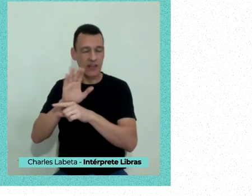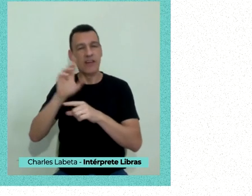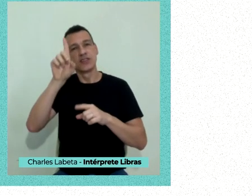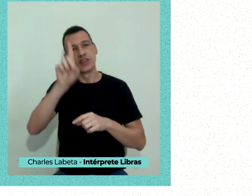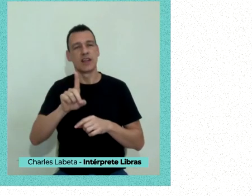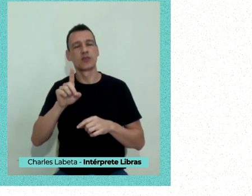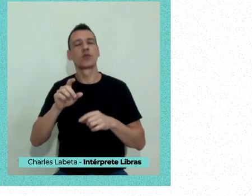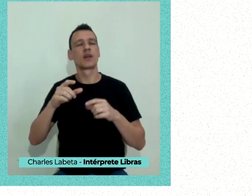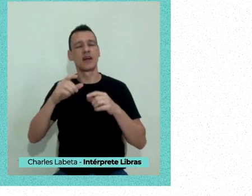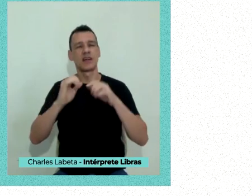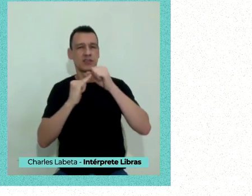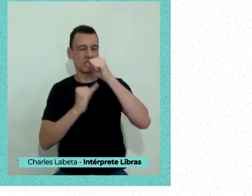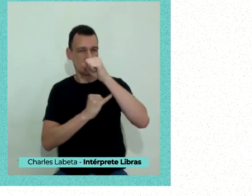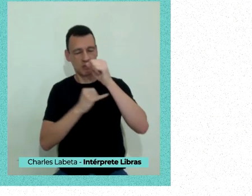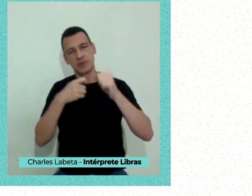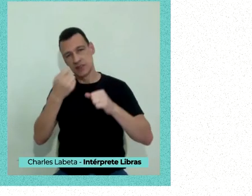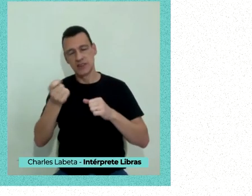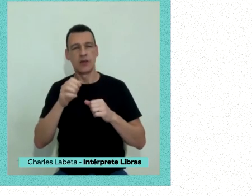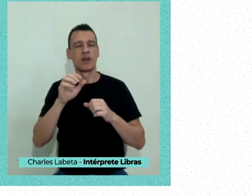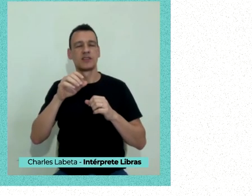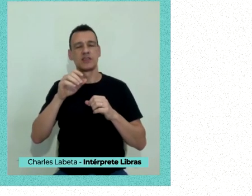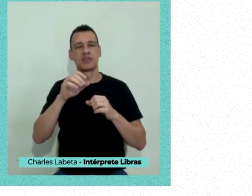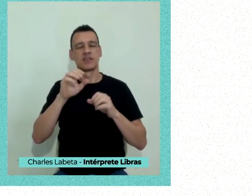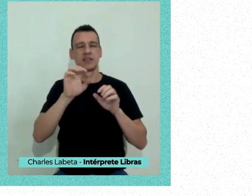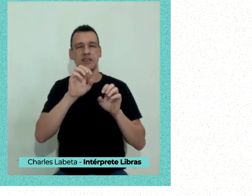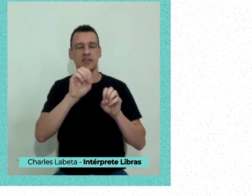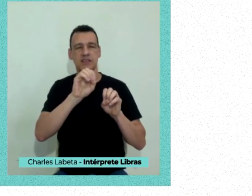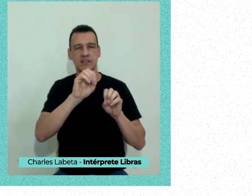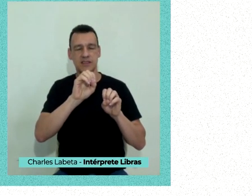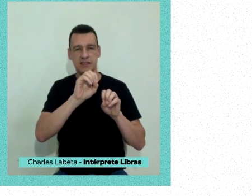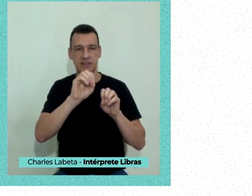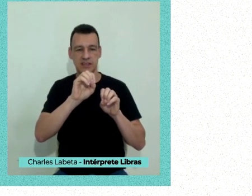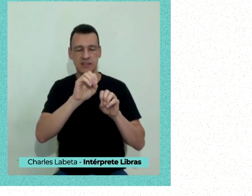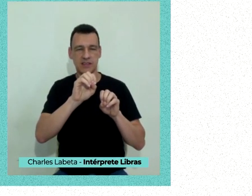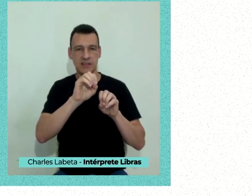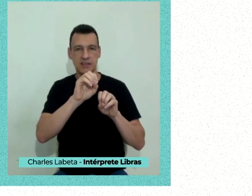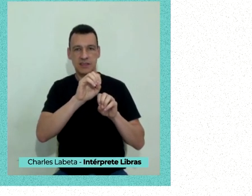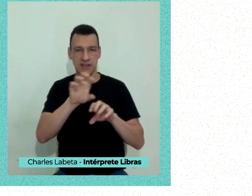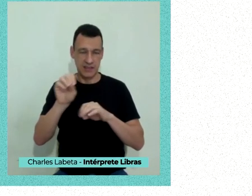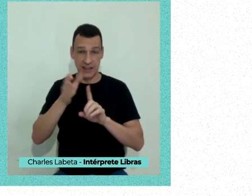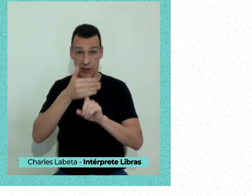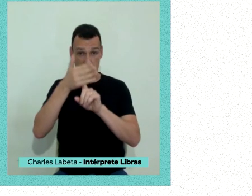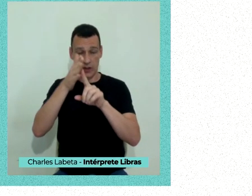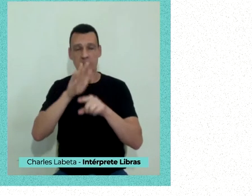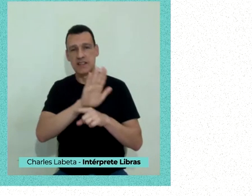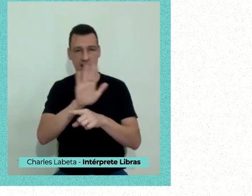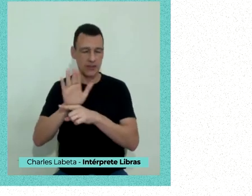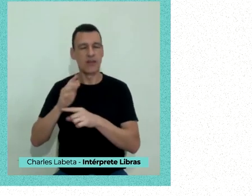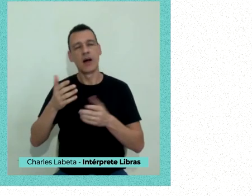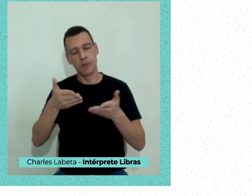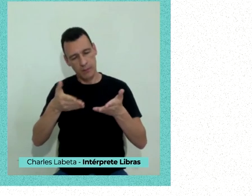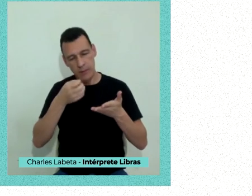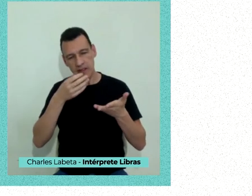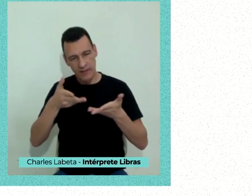e Educação. Rita, seja bem-vinda. Eu conto agora com a tua audiodescrição.